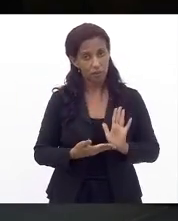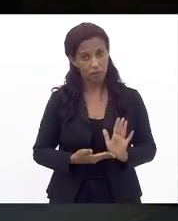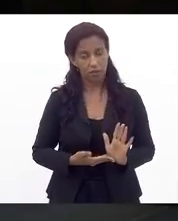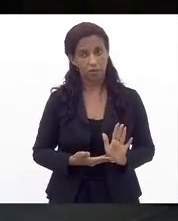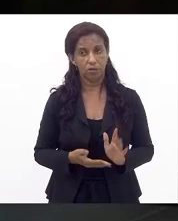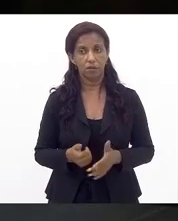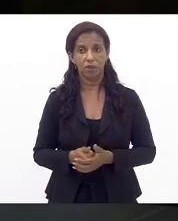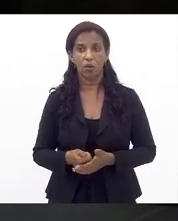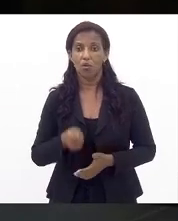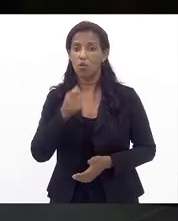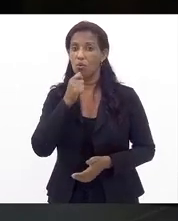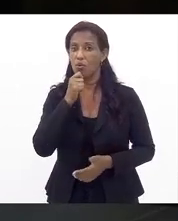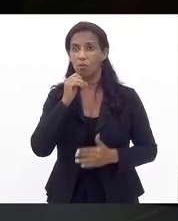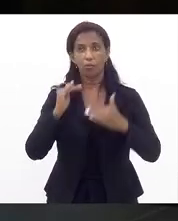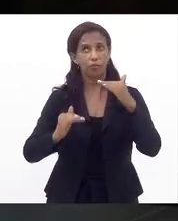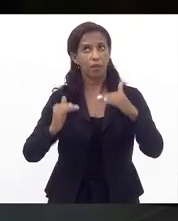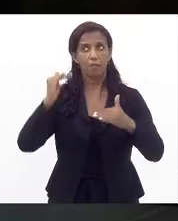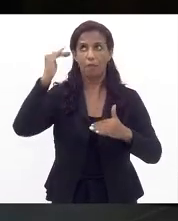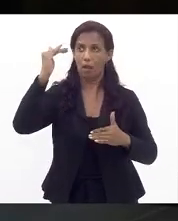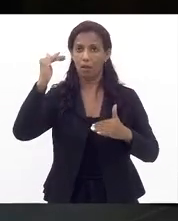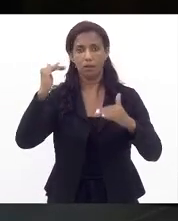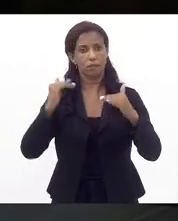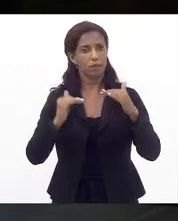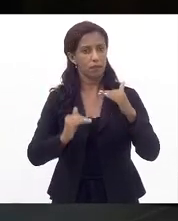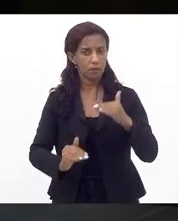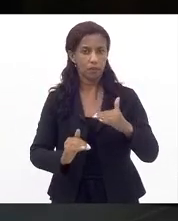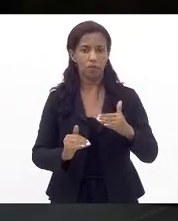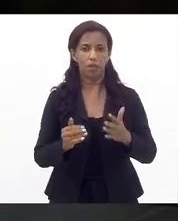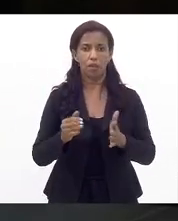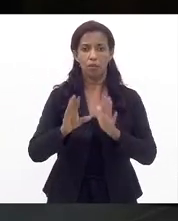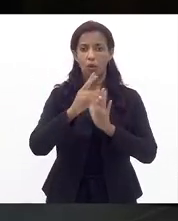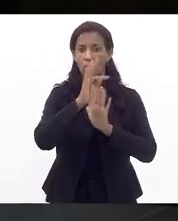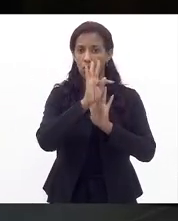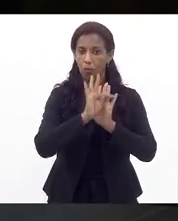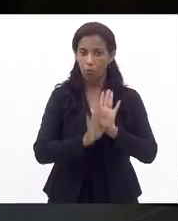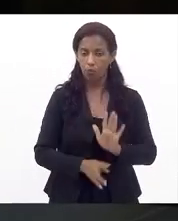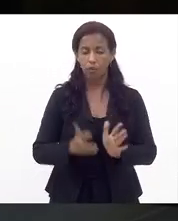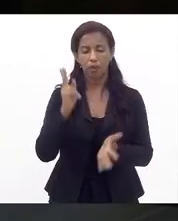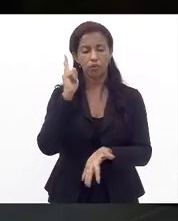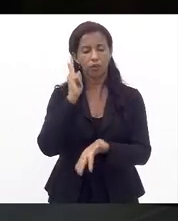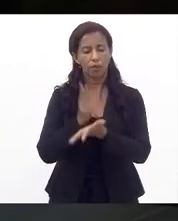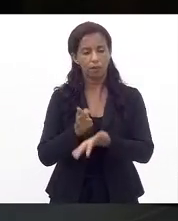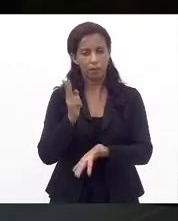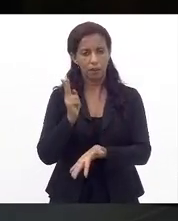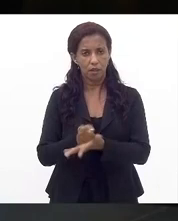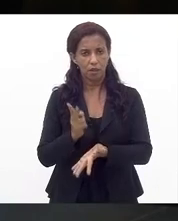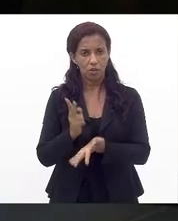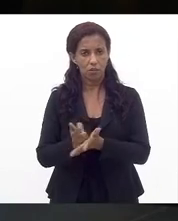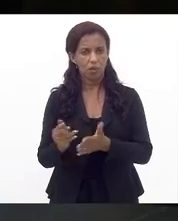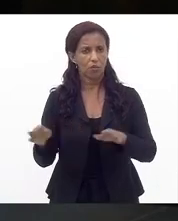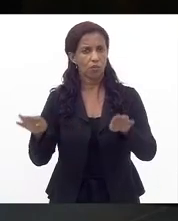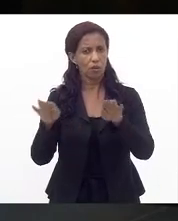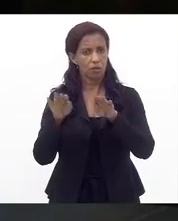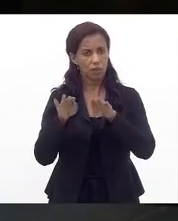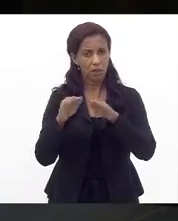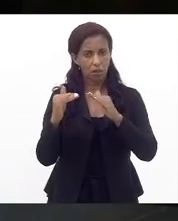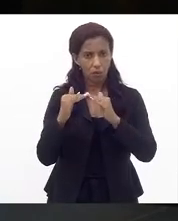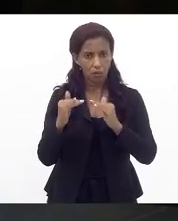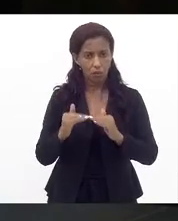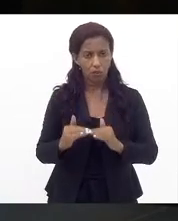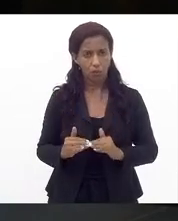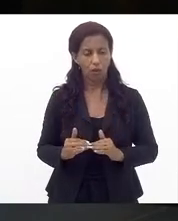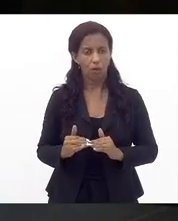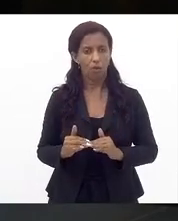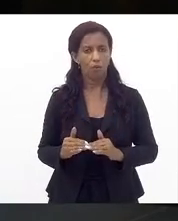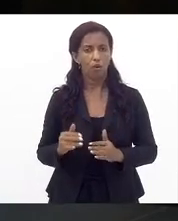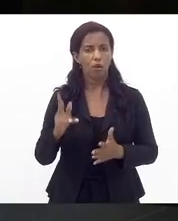tá não tem máximo nem mínimo do texto tá exatamente como agentes vão receber o abono